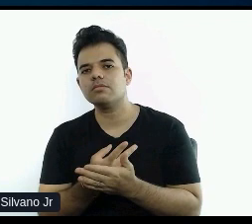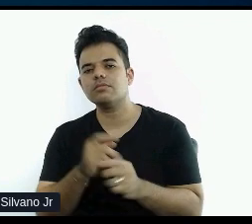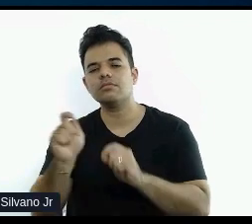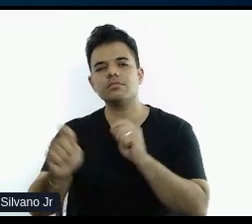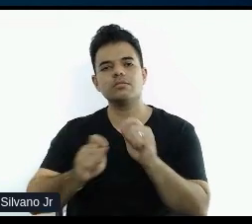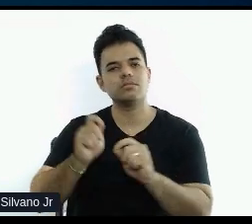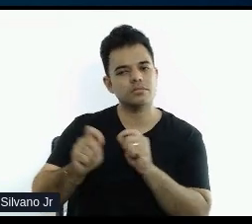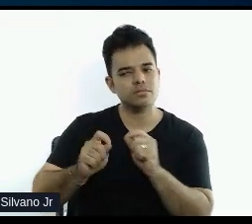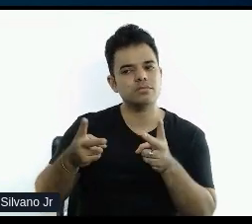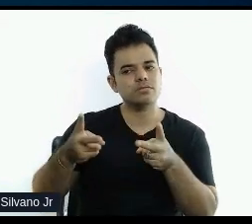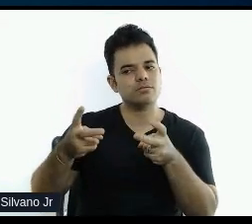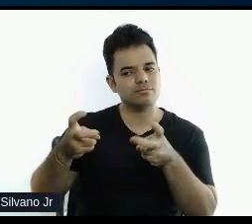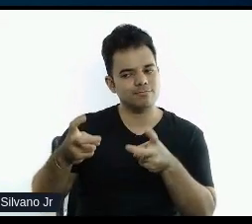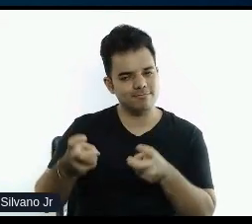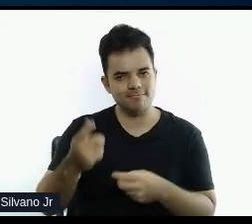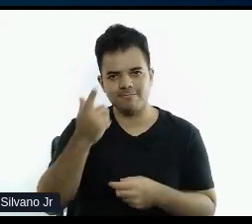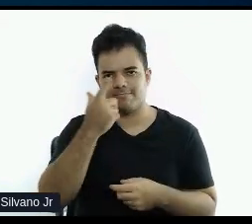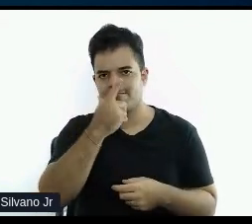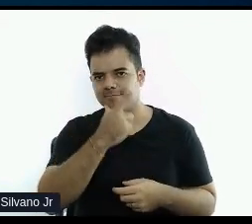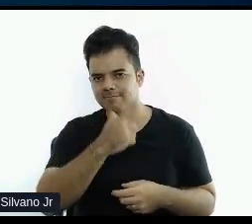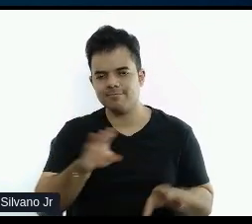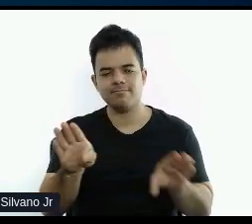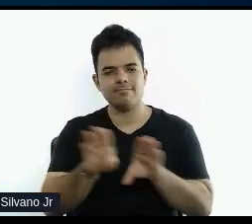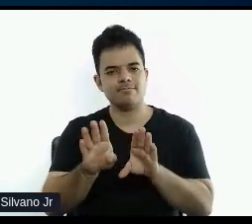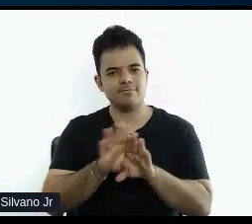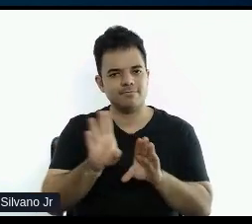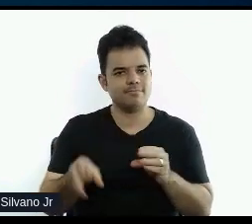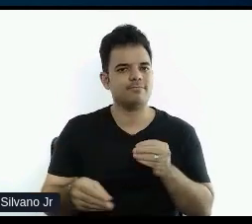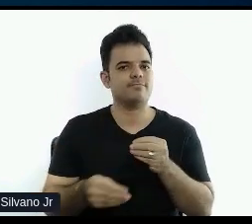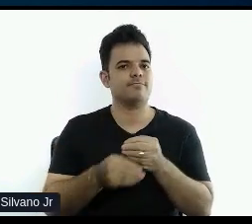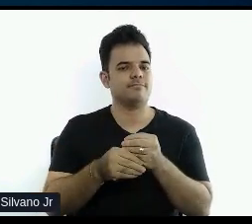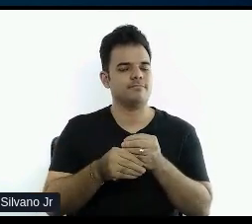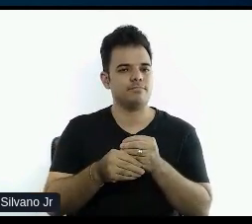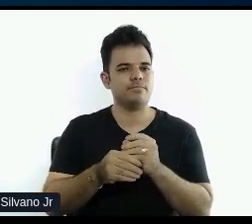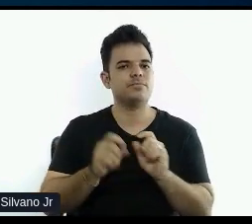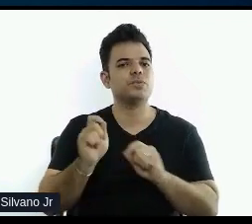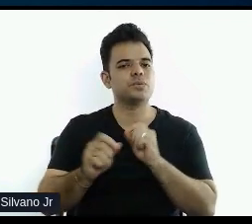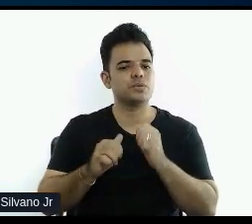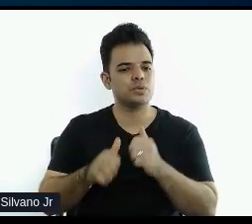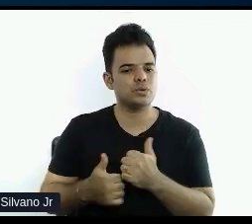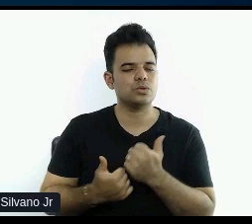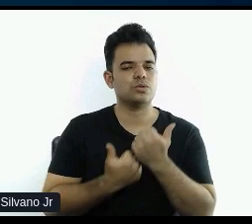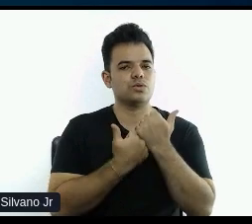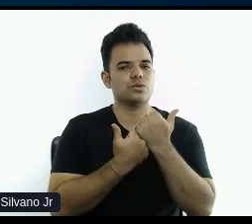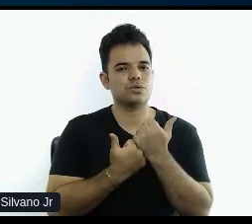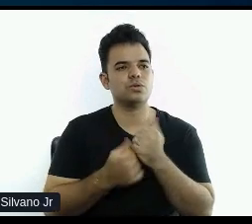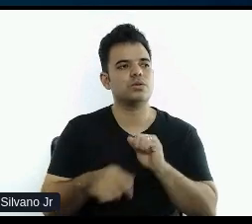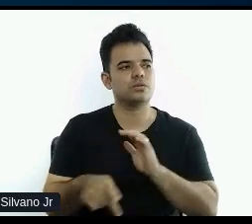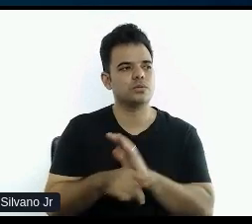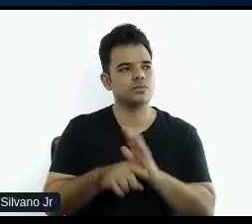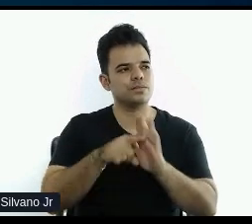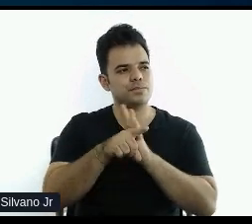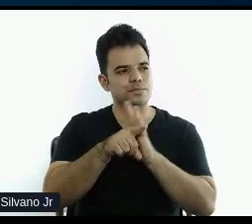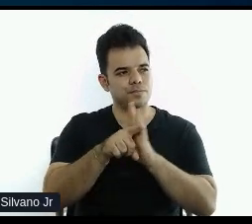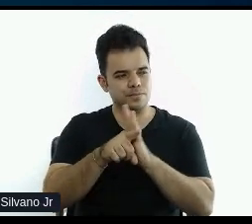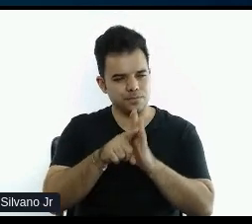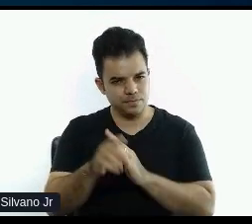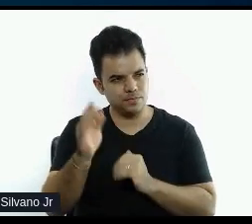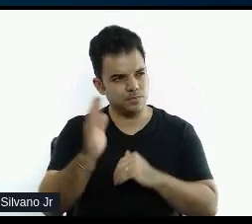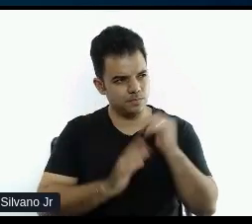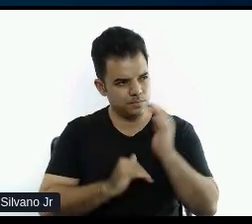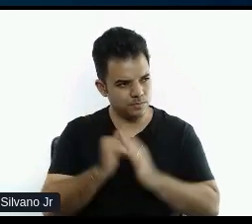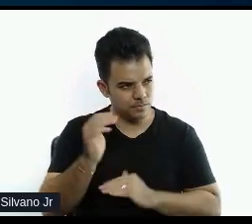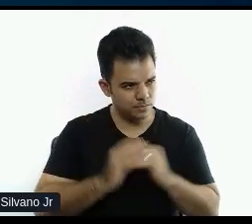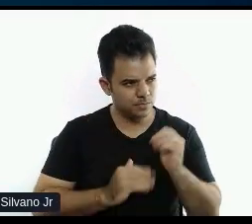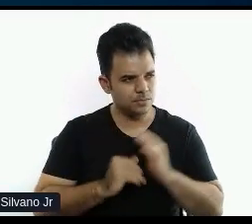que ela lhe apoie a corrigir essa implementação, né? Então, suporte a dúvidas, buscas por boas práticas, né? Apoio